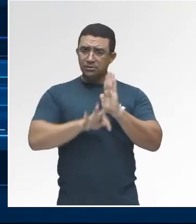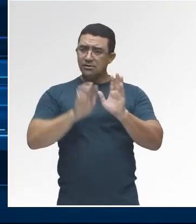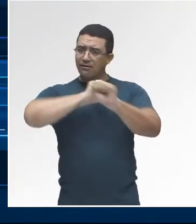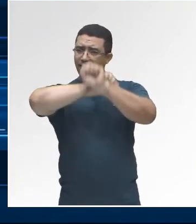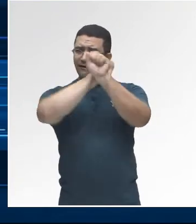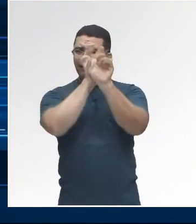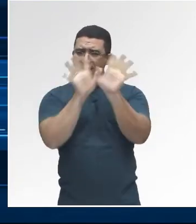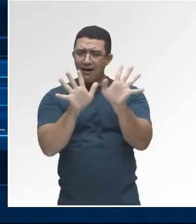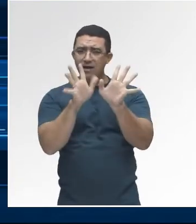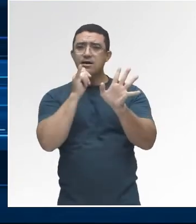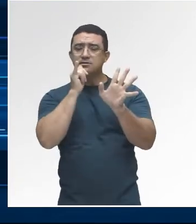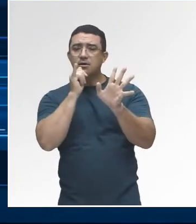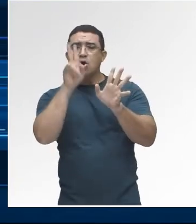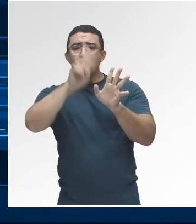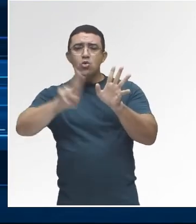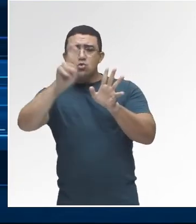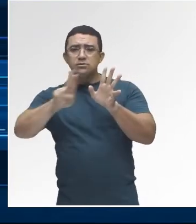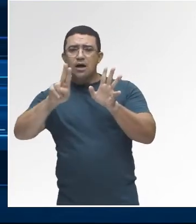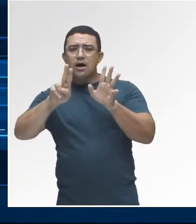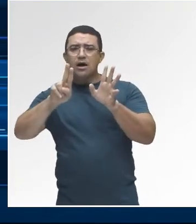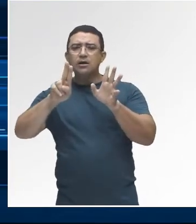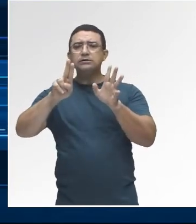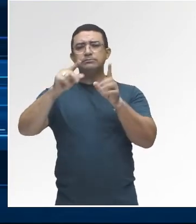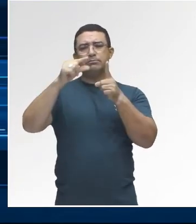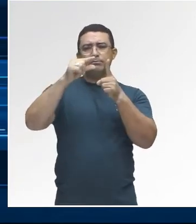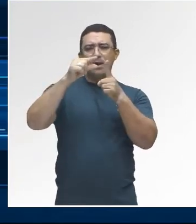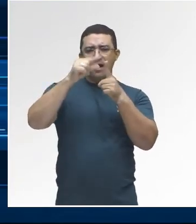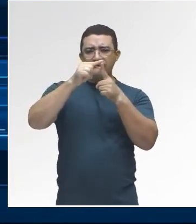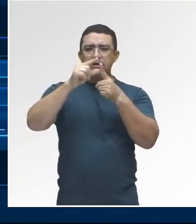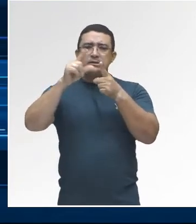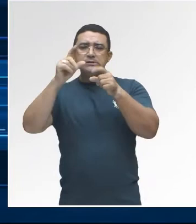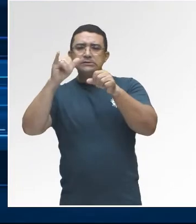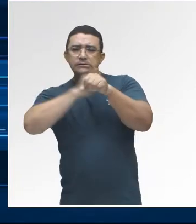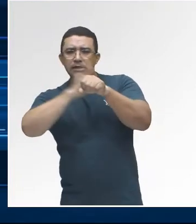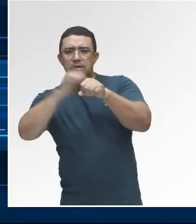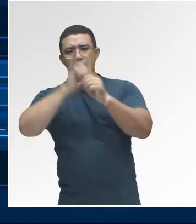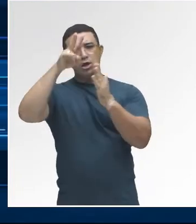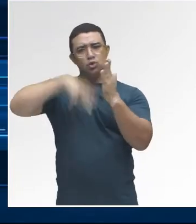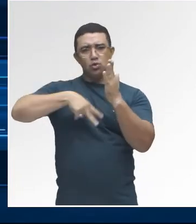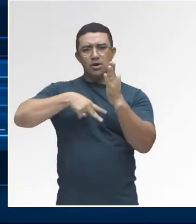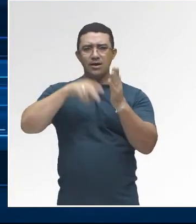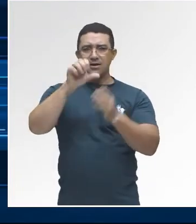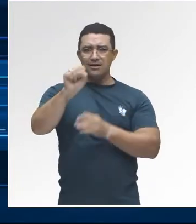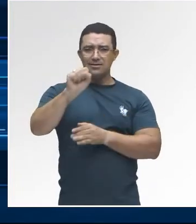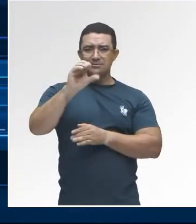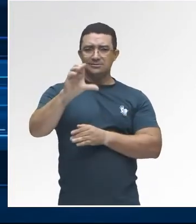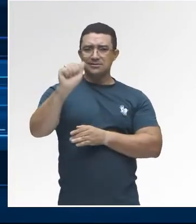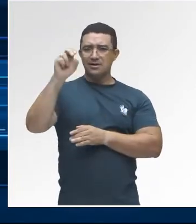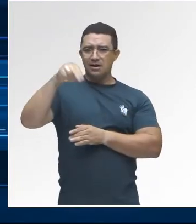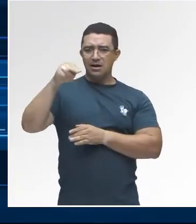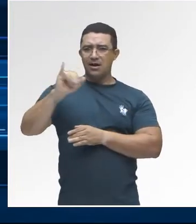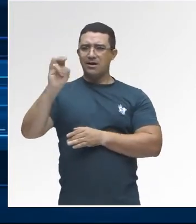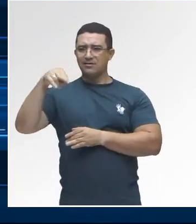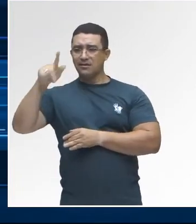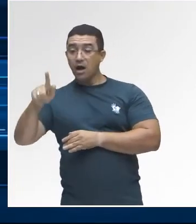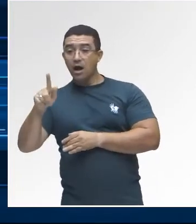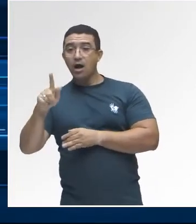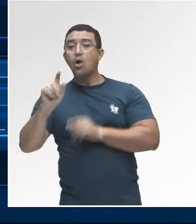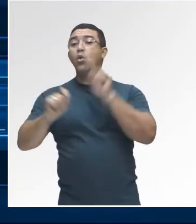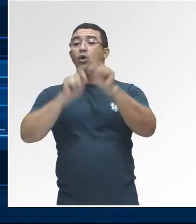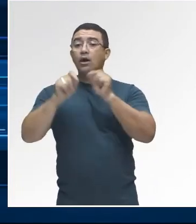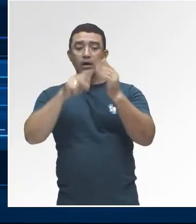você utiliza a estratégia de leitura scanning, porque você vai utilizar para quê? Para procurar uma informação